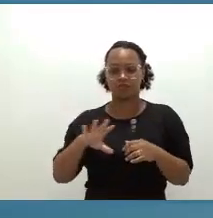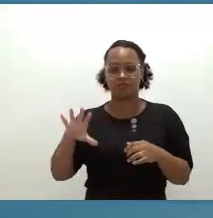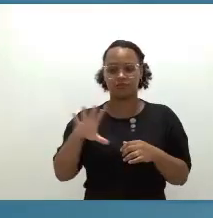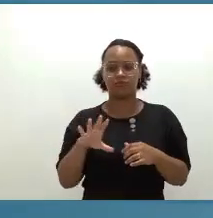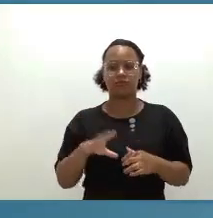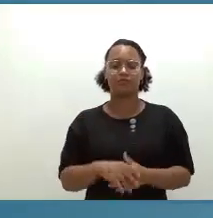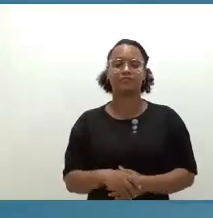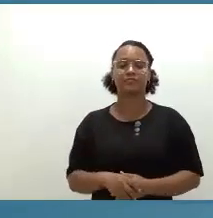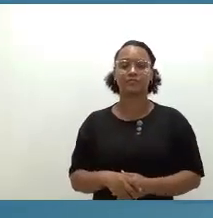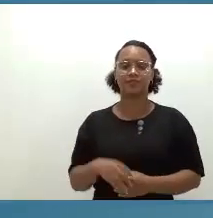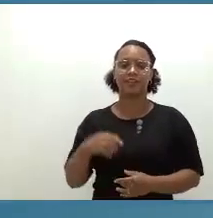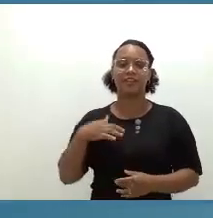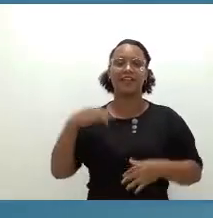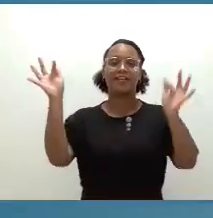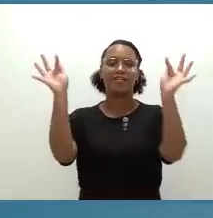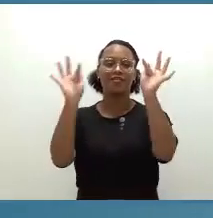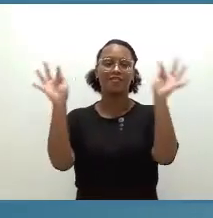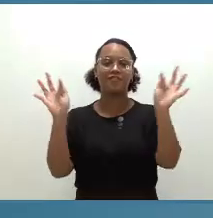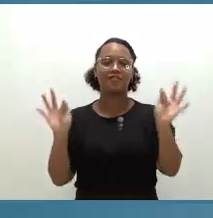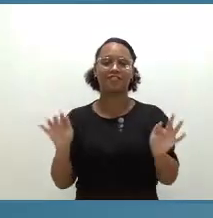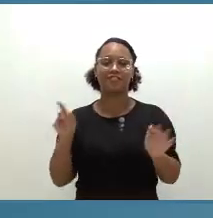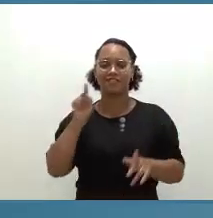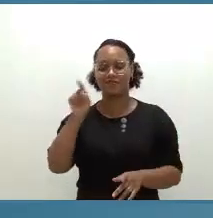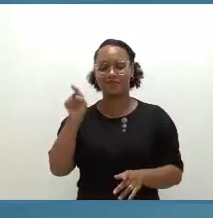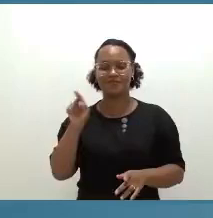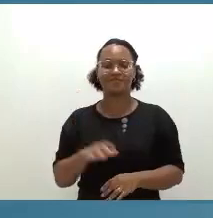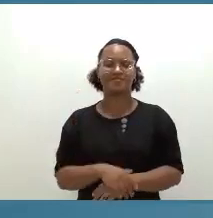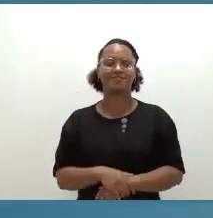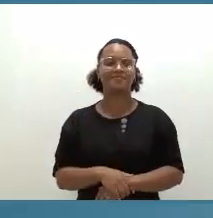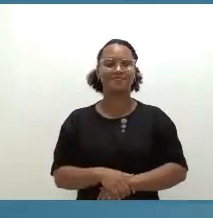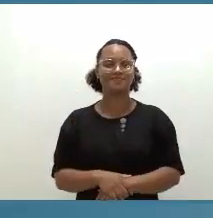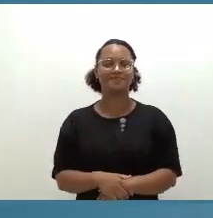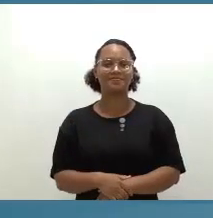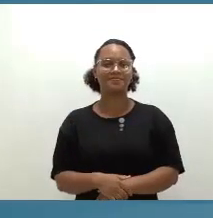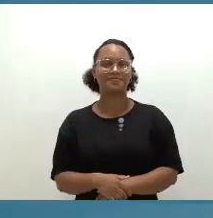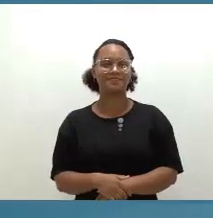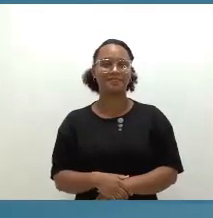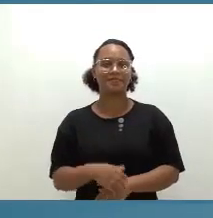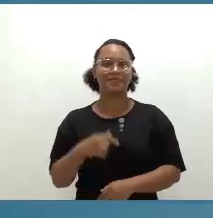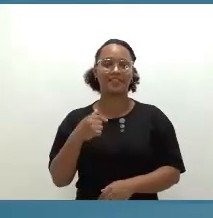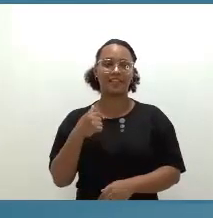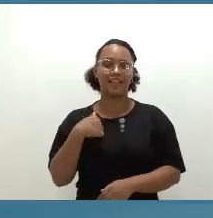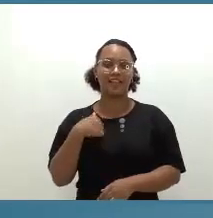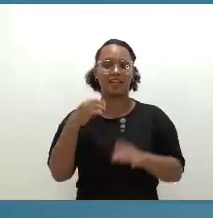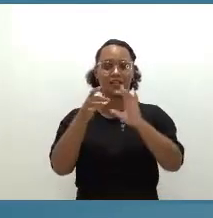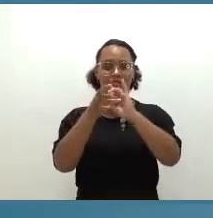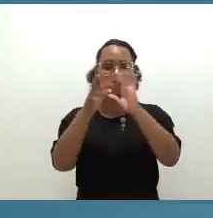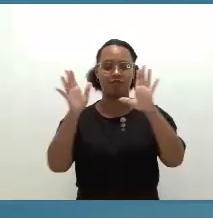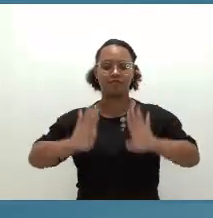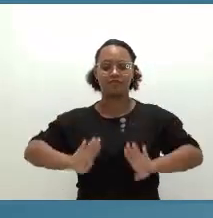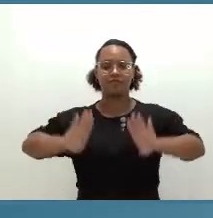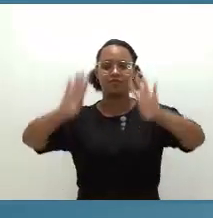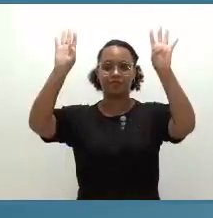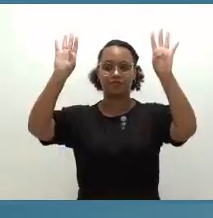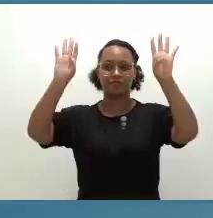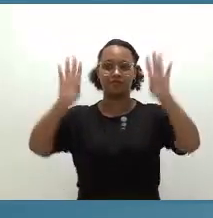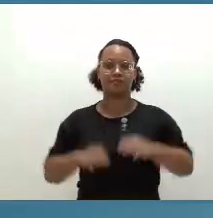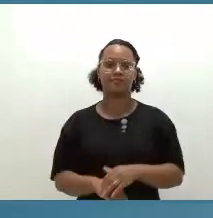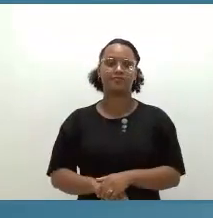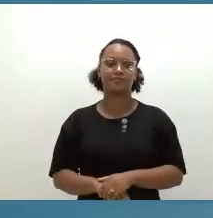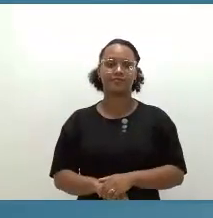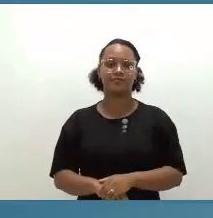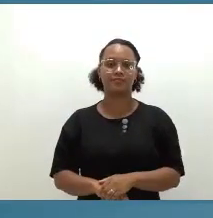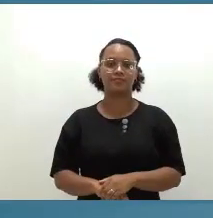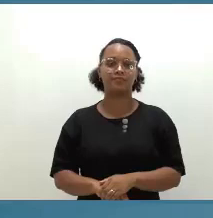Estou muito feliz por Vossa Excelência. Bom, eu faculto a palavra a quem dela queira fazer uso, considerando